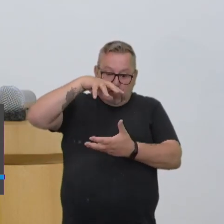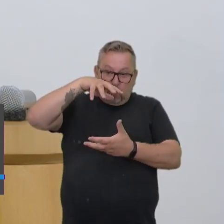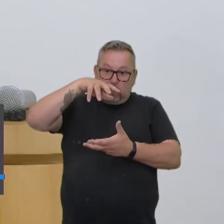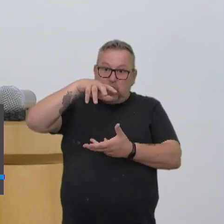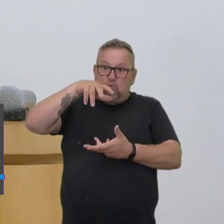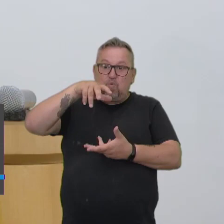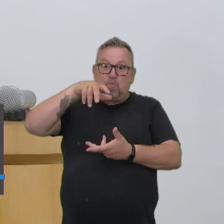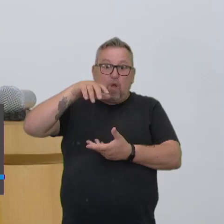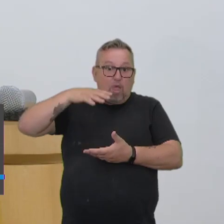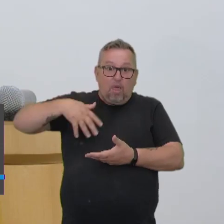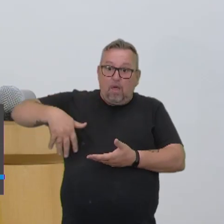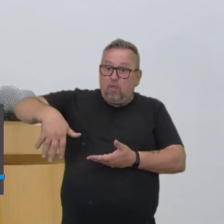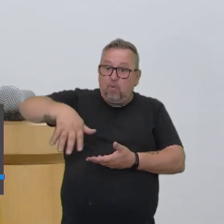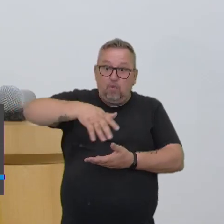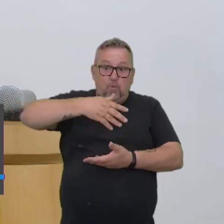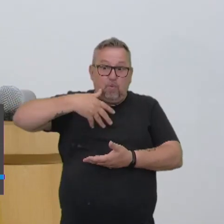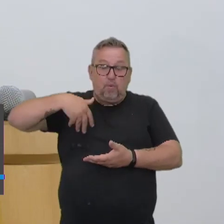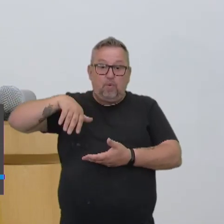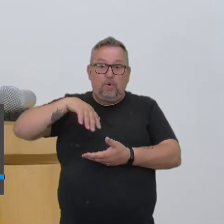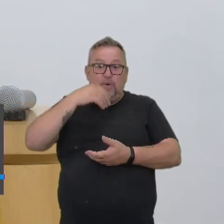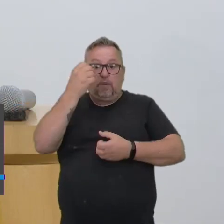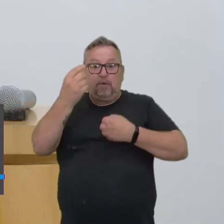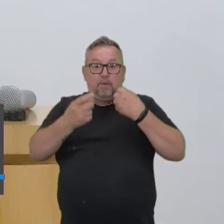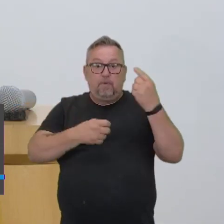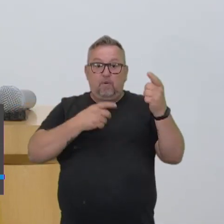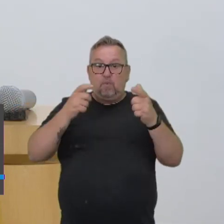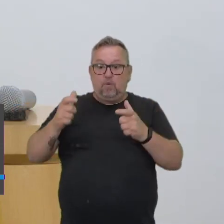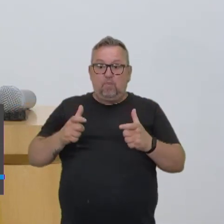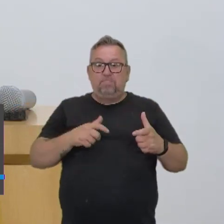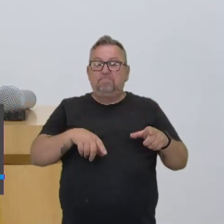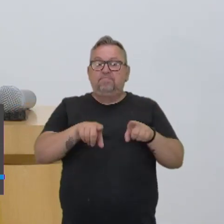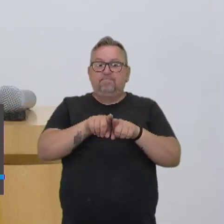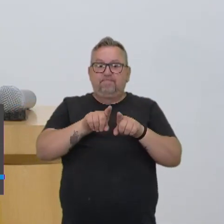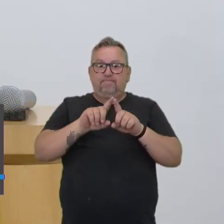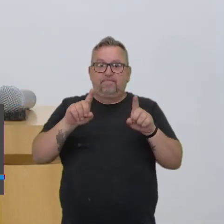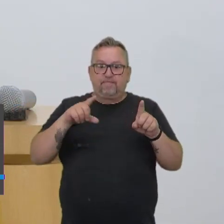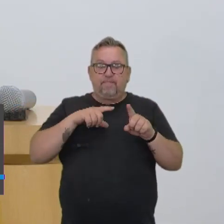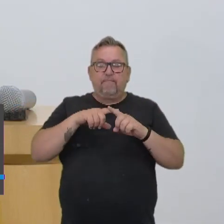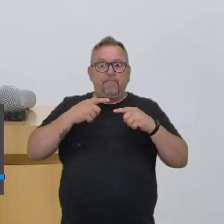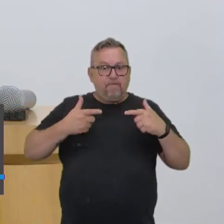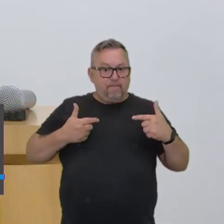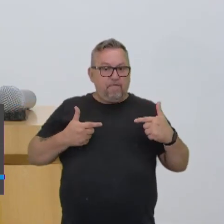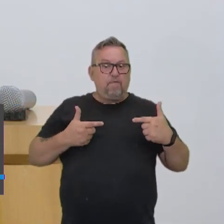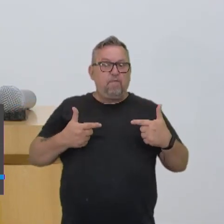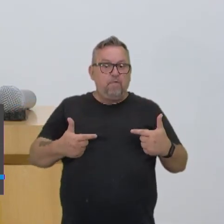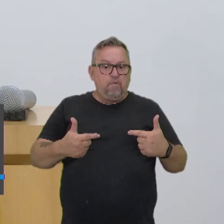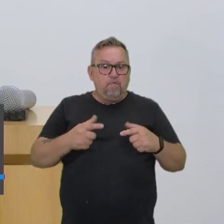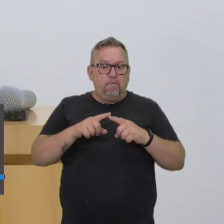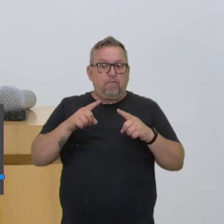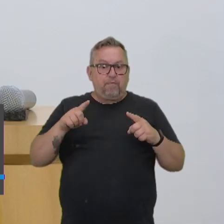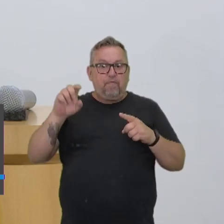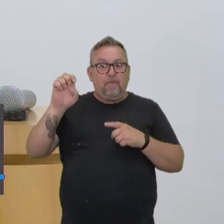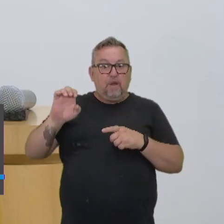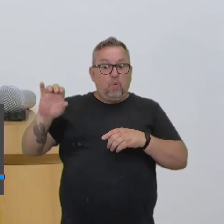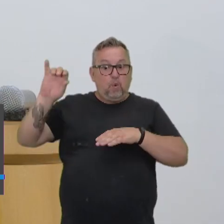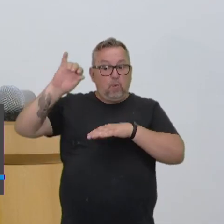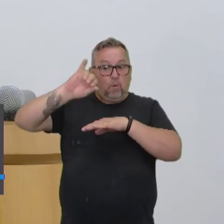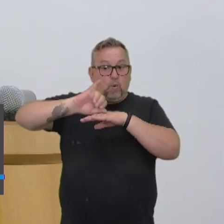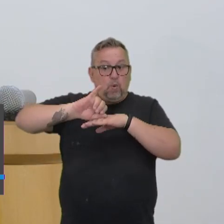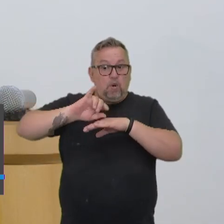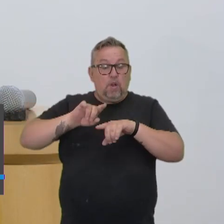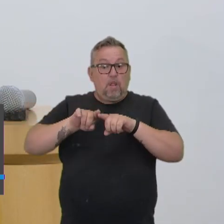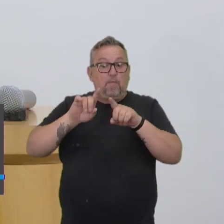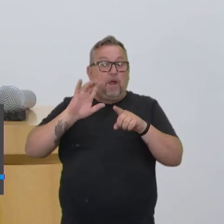planeta inteiro. É óbvio que alguns lugares foram mais atingidos do que outros, as guerras foram bastante eurocêntricas, então